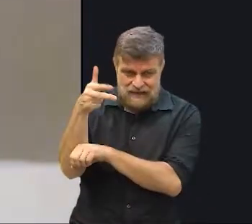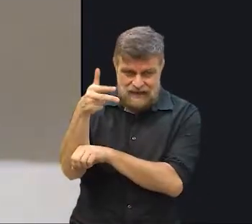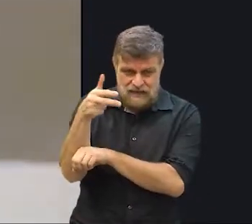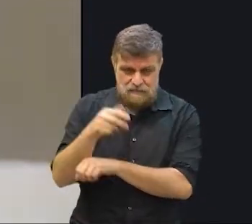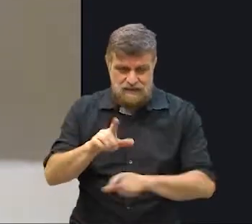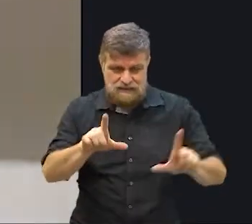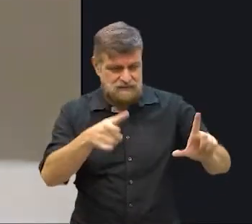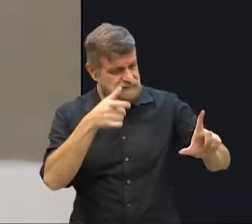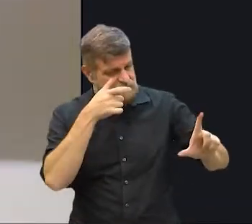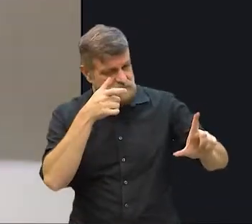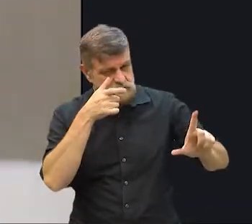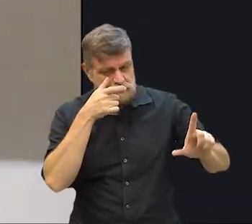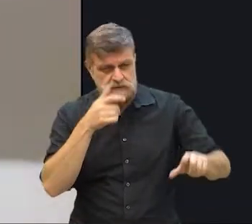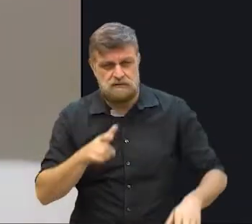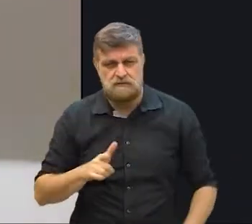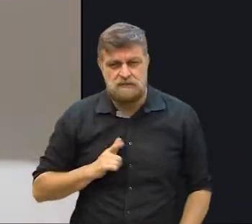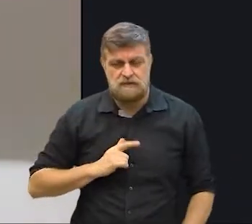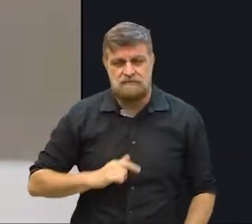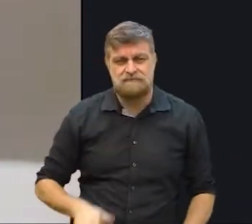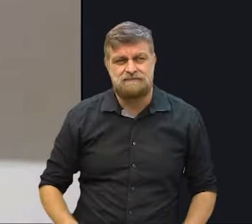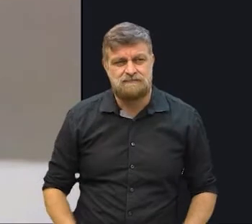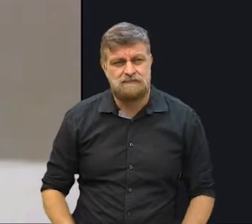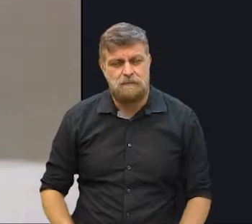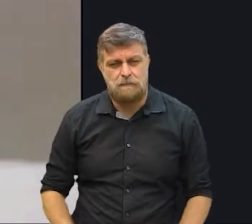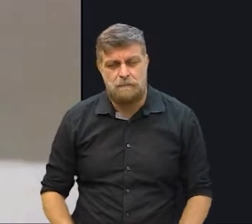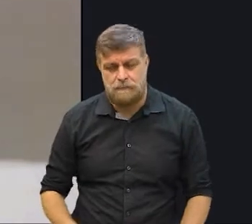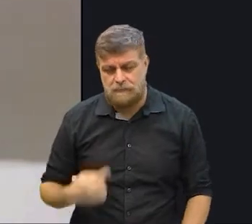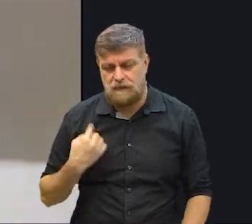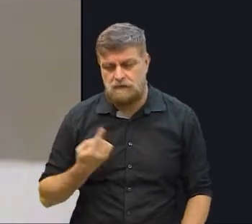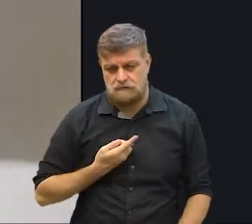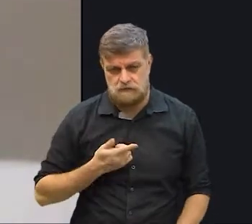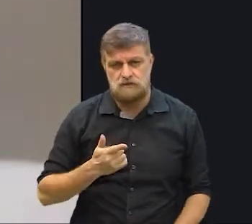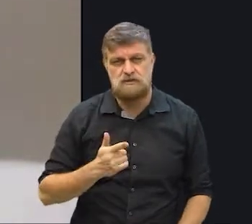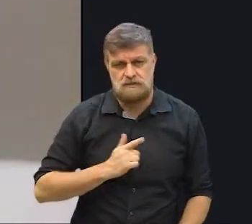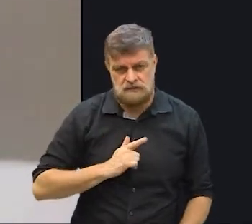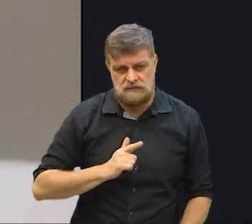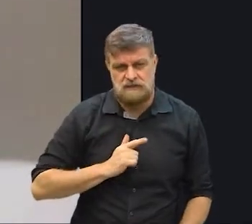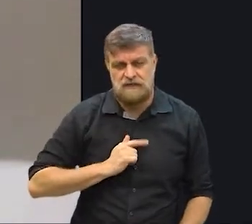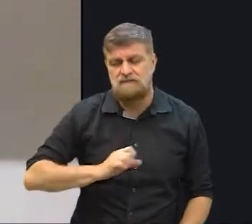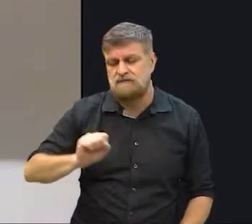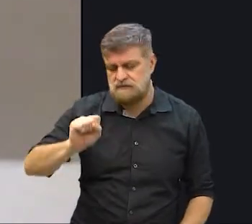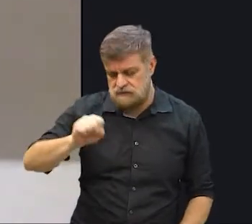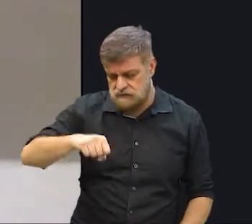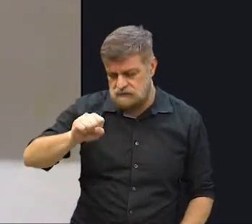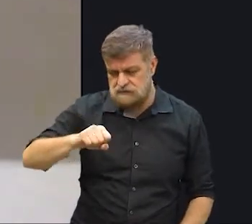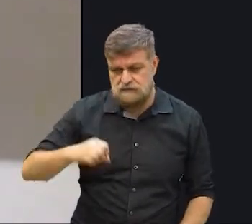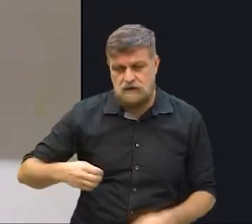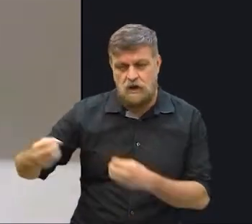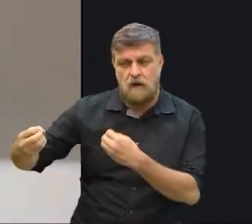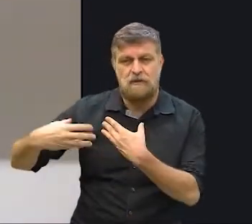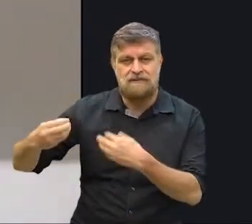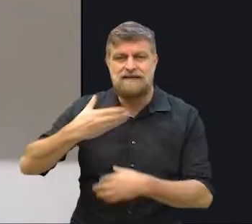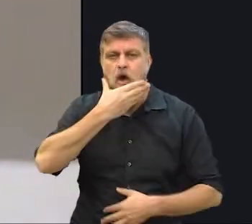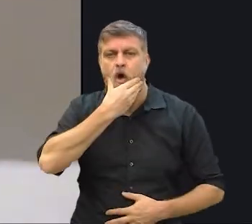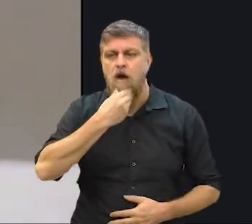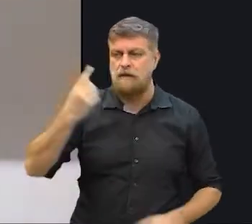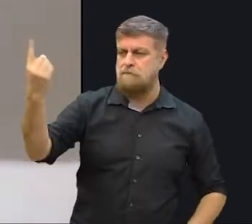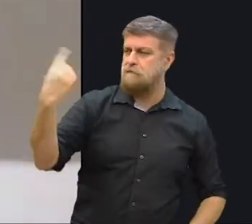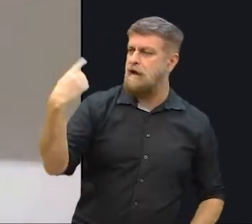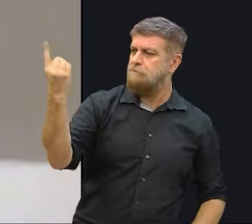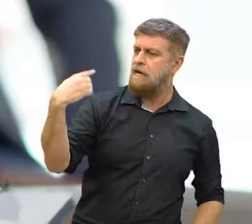câmera, seja assistindo à televisão, a esse programa, tivemos sim uma educação